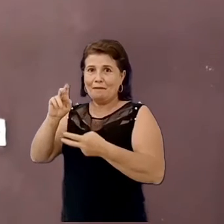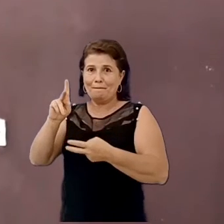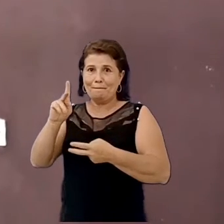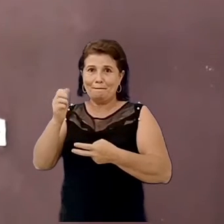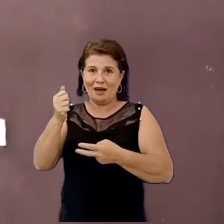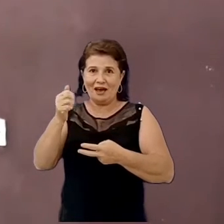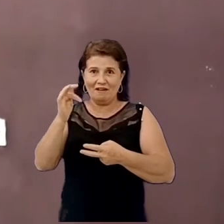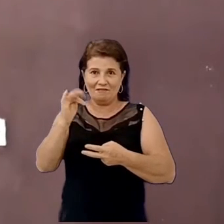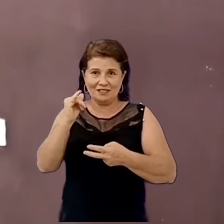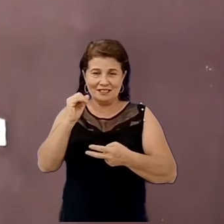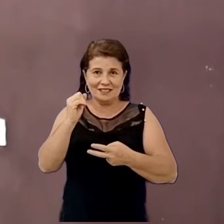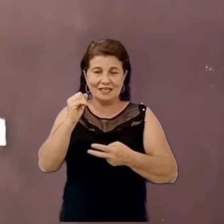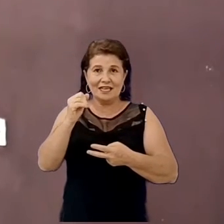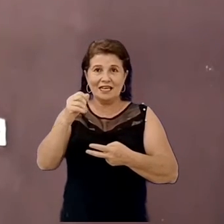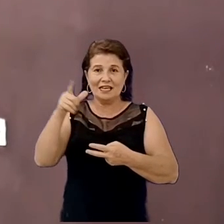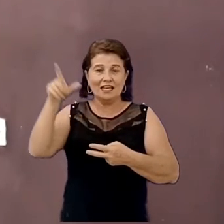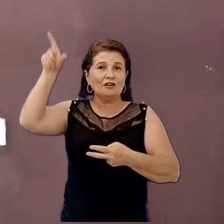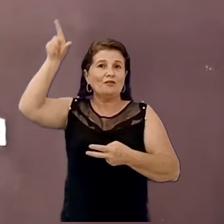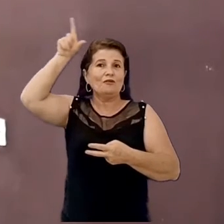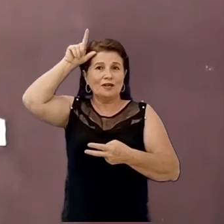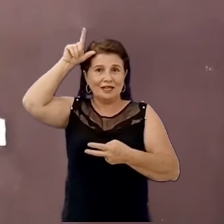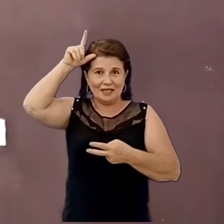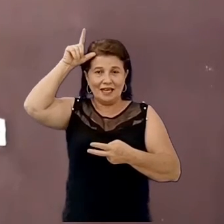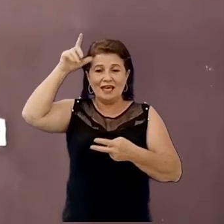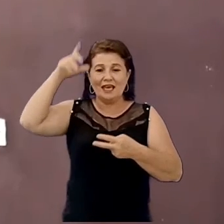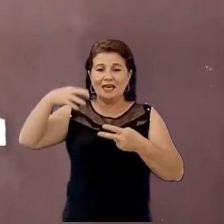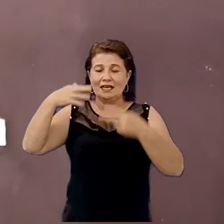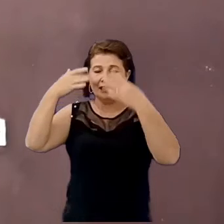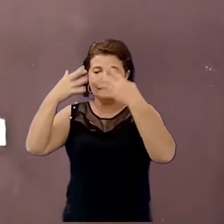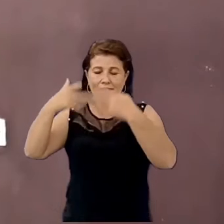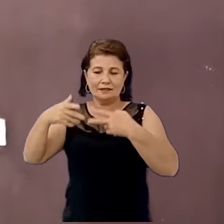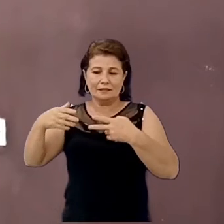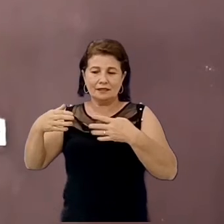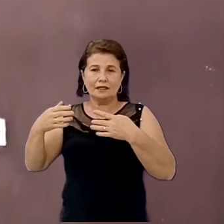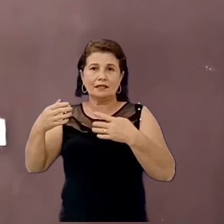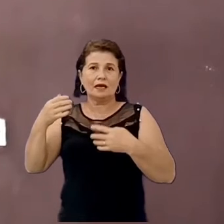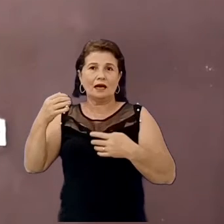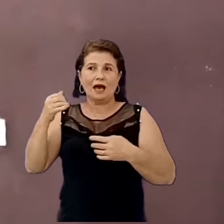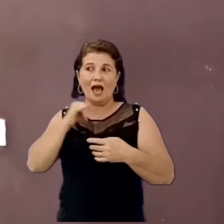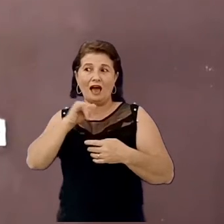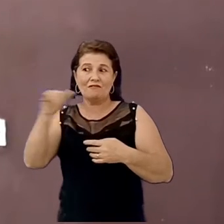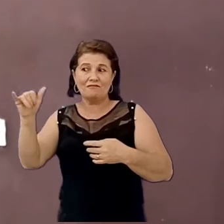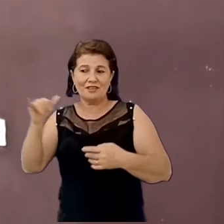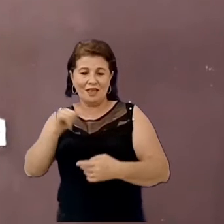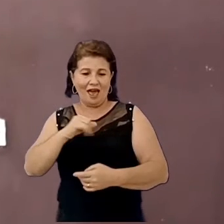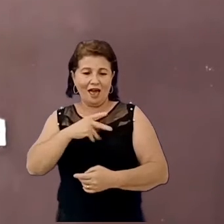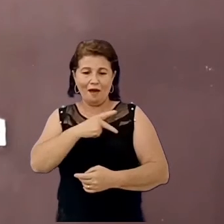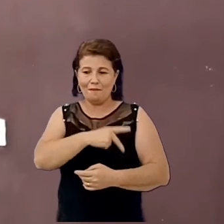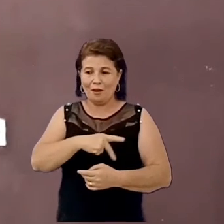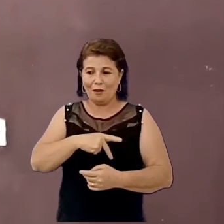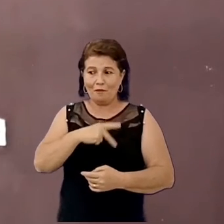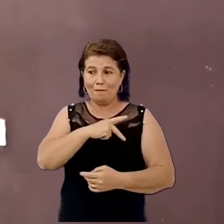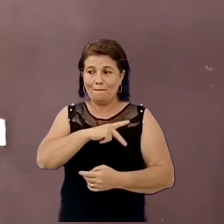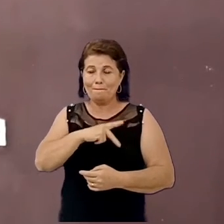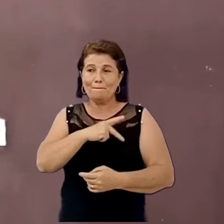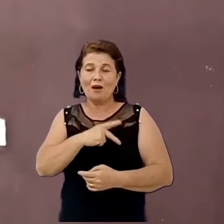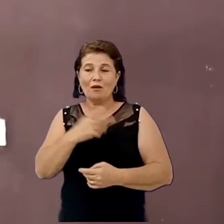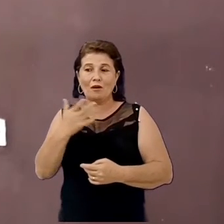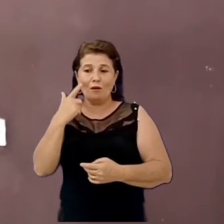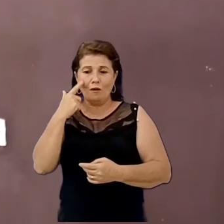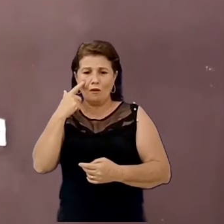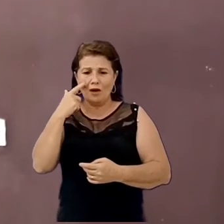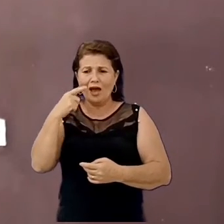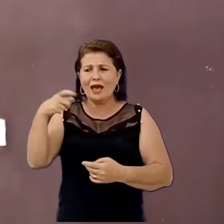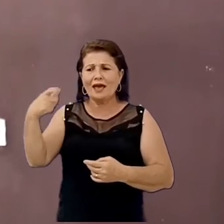da igreja dos Colossenses, passa o rádio para Paulo, dá as notícias para ele, e diz: Paulo, aquela igreja possui